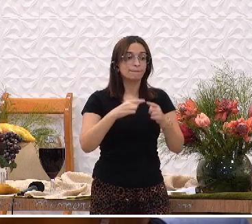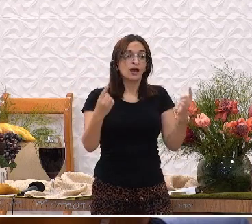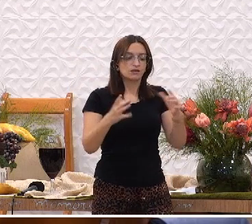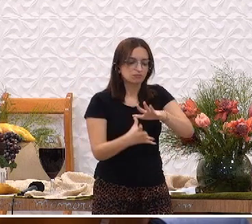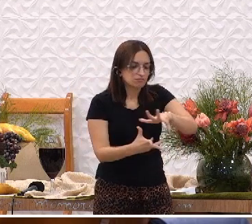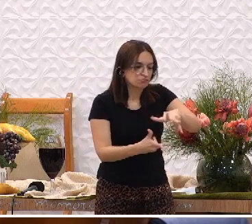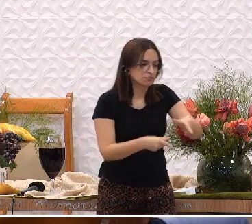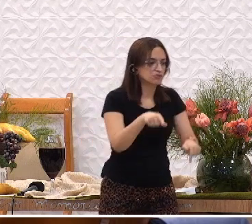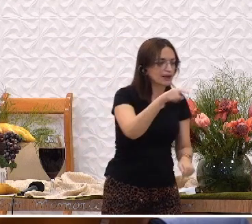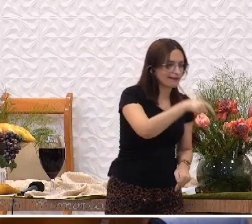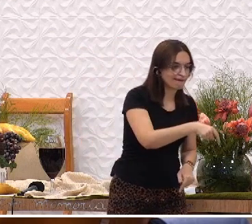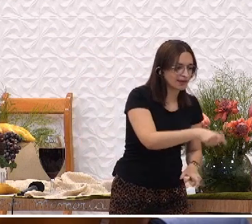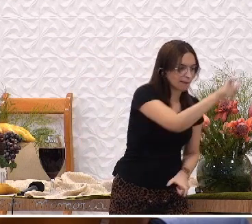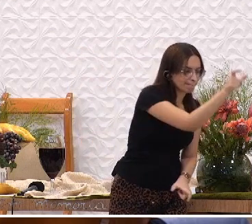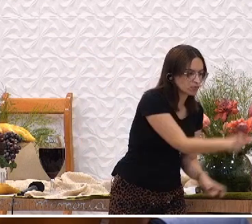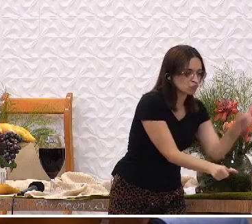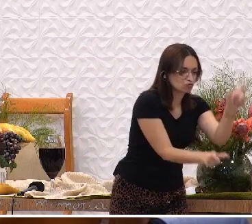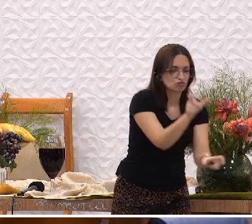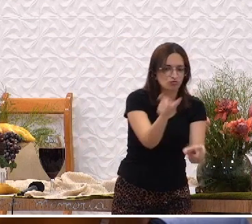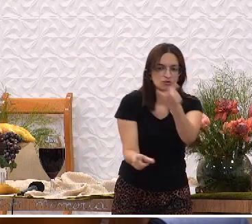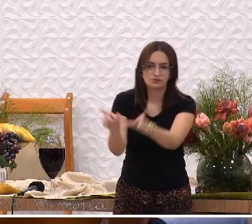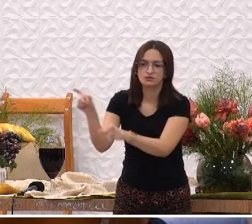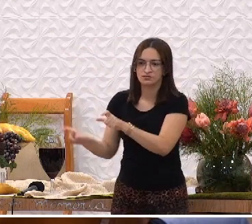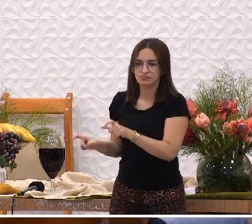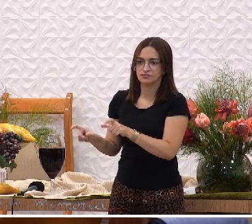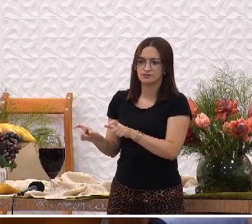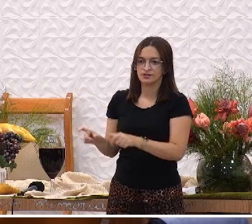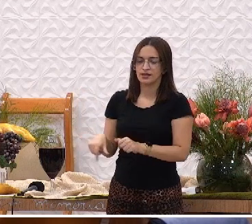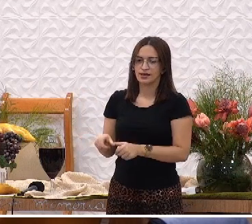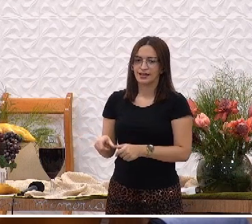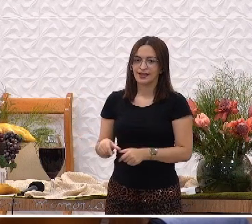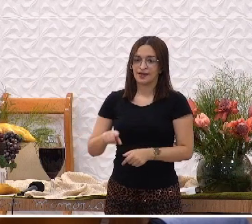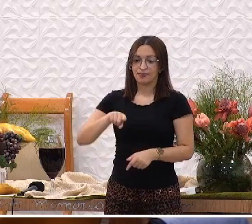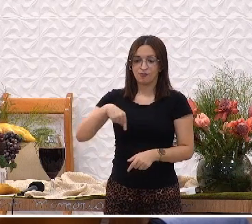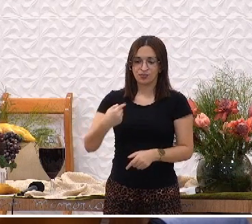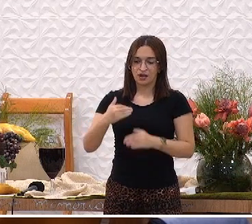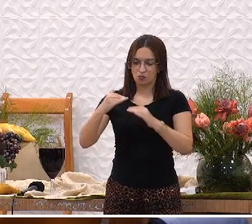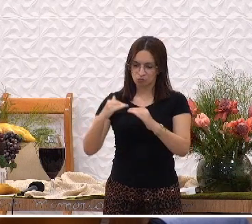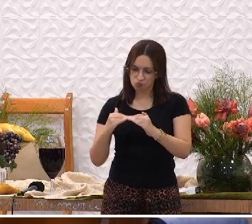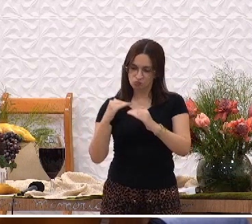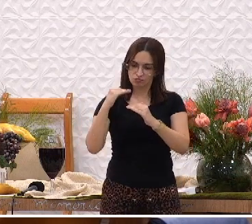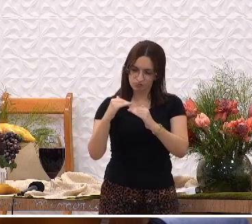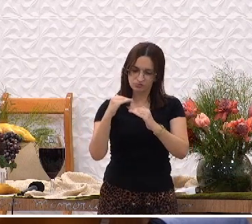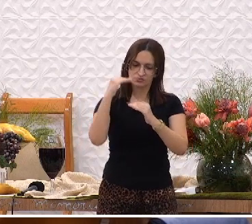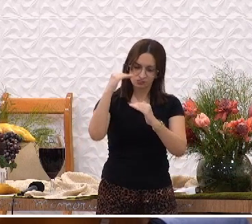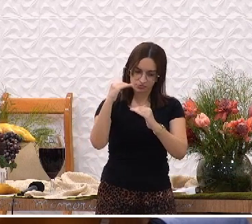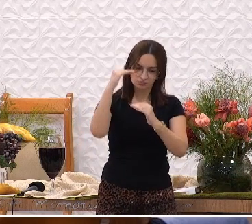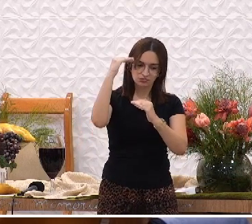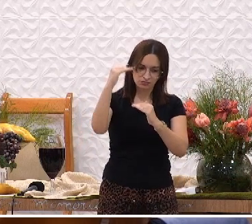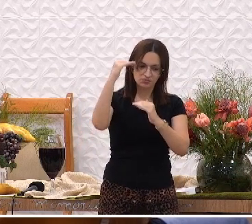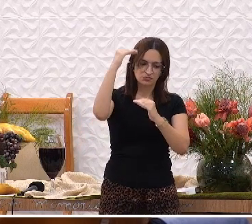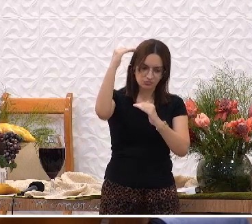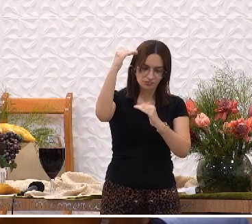baixo. Ele não vem, por exemplo, de bispos que seguem uma sucessão apostólica, ou de um